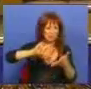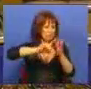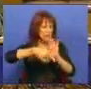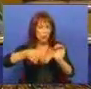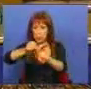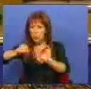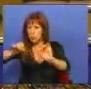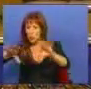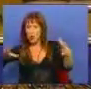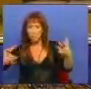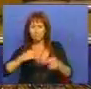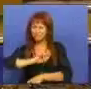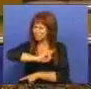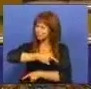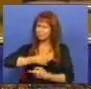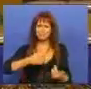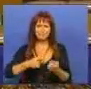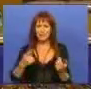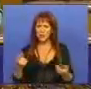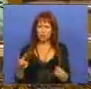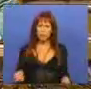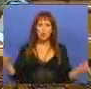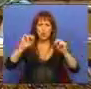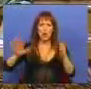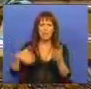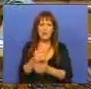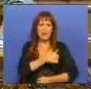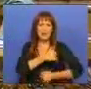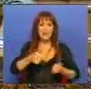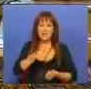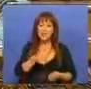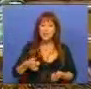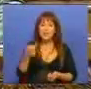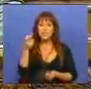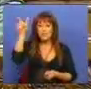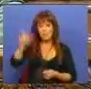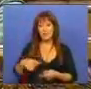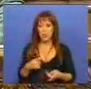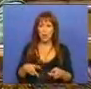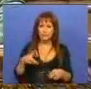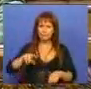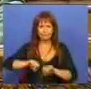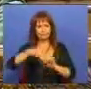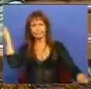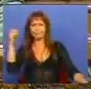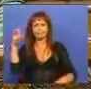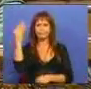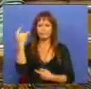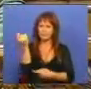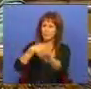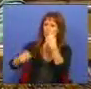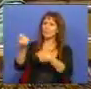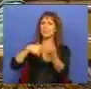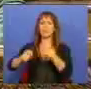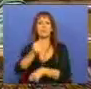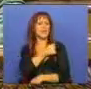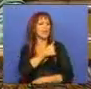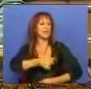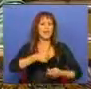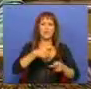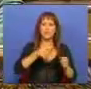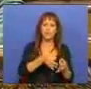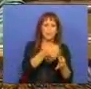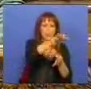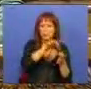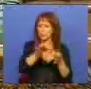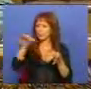projetos, sem competência para renovar a cidade, Rui Rio está a esquartejar o Porto, a vender a cidade à peça, a